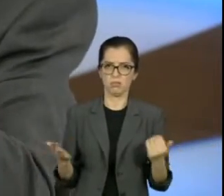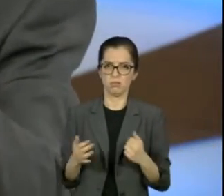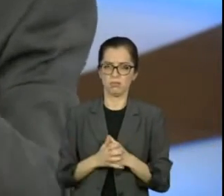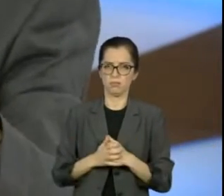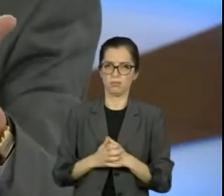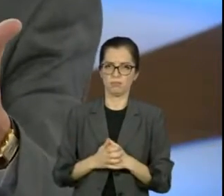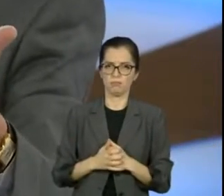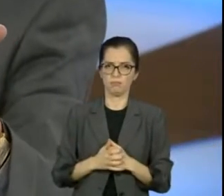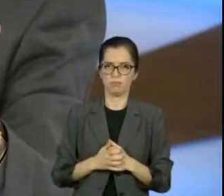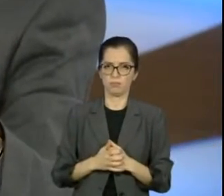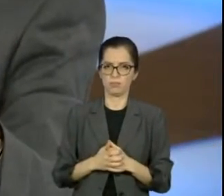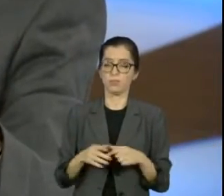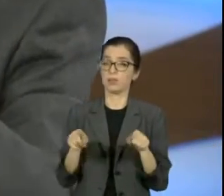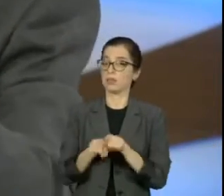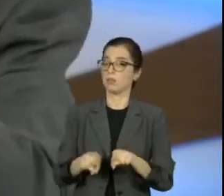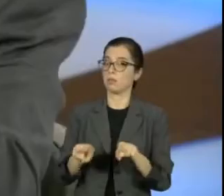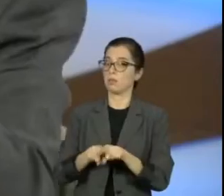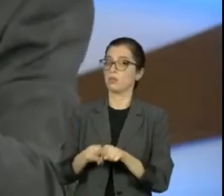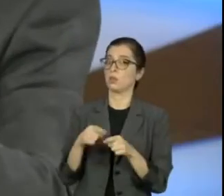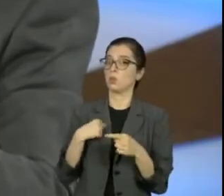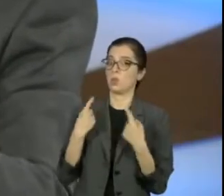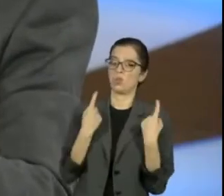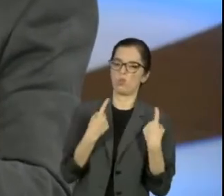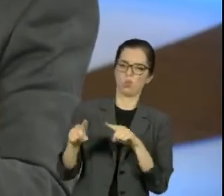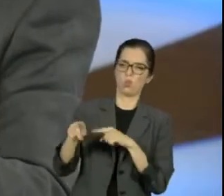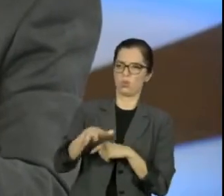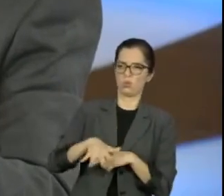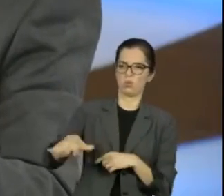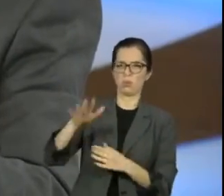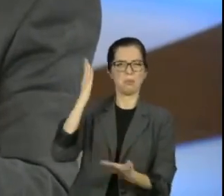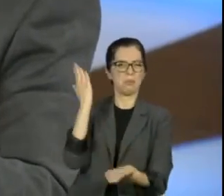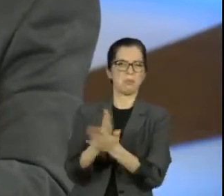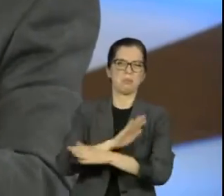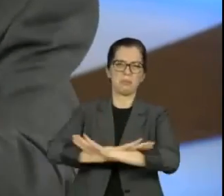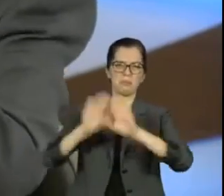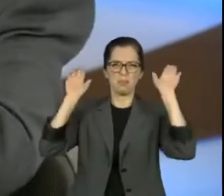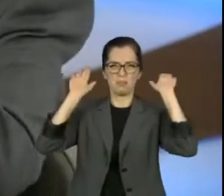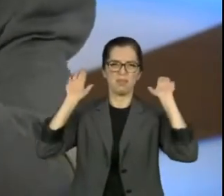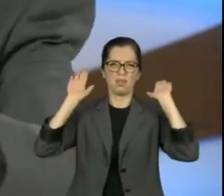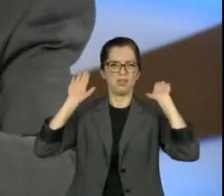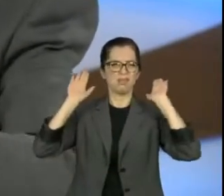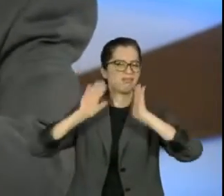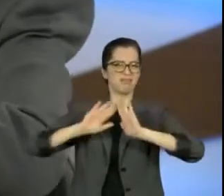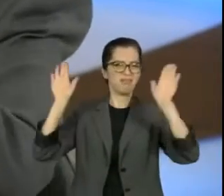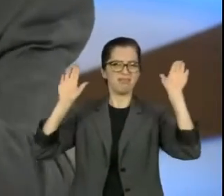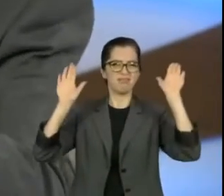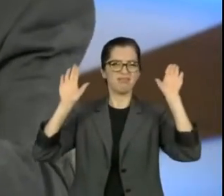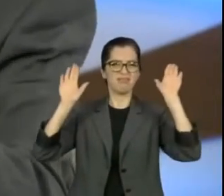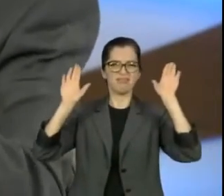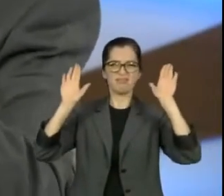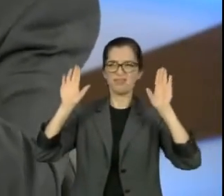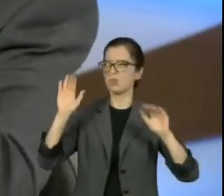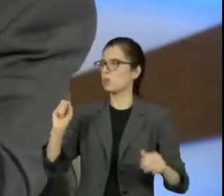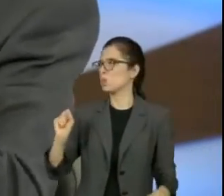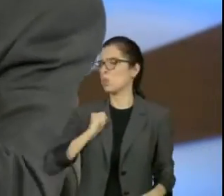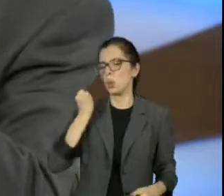no eu contra você. Então, nós temos que parar com isso, sabe? É aquele ódio, aquele negócio